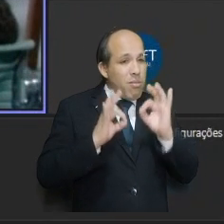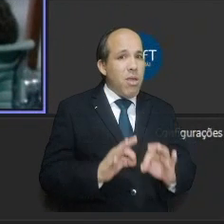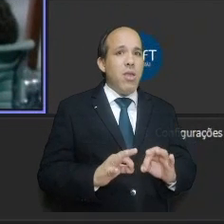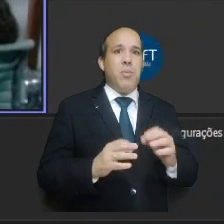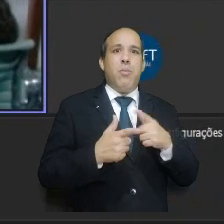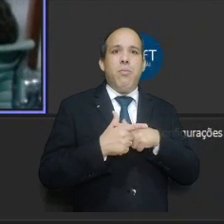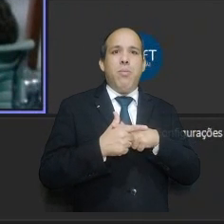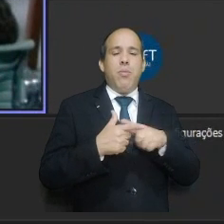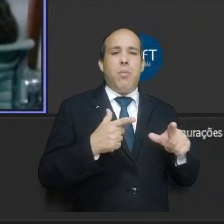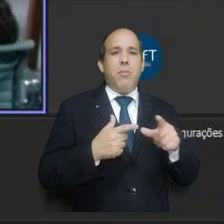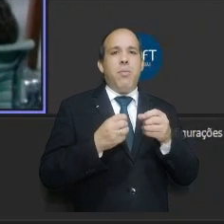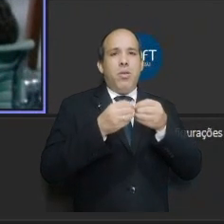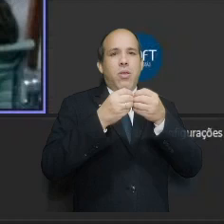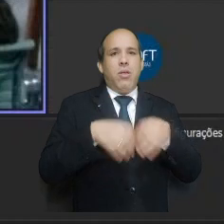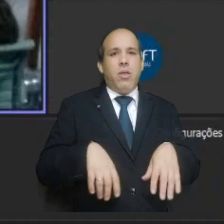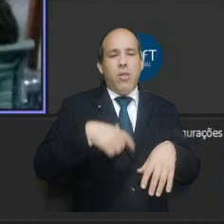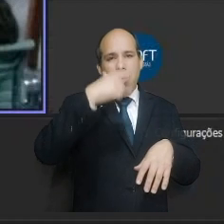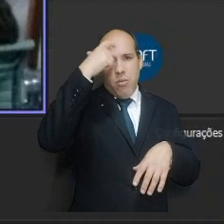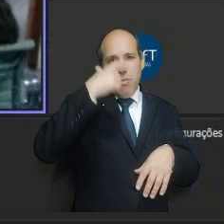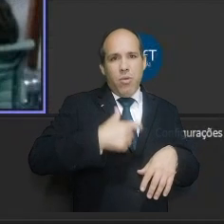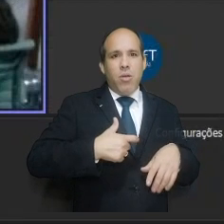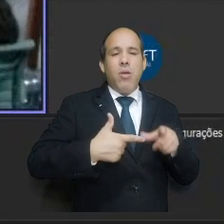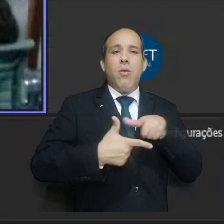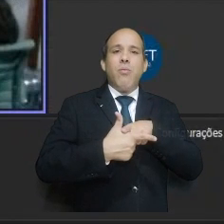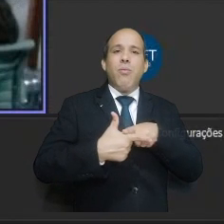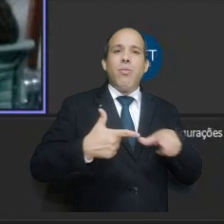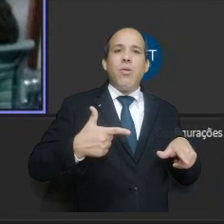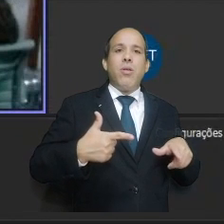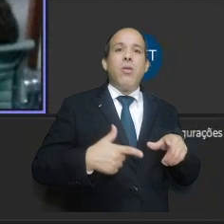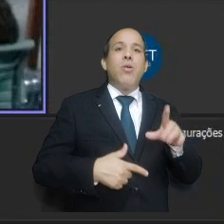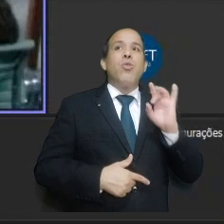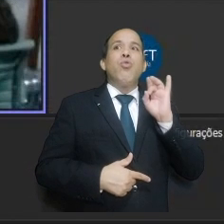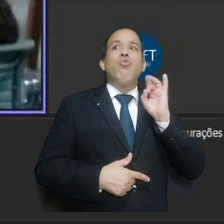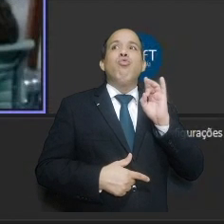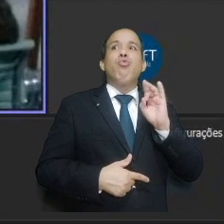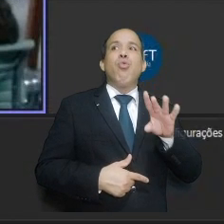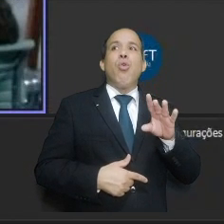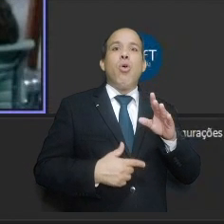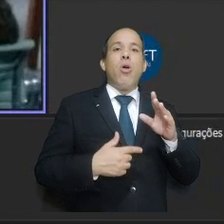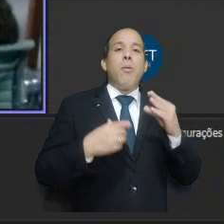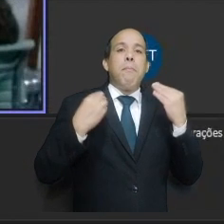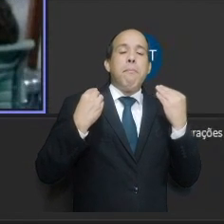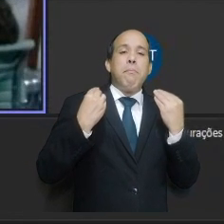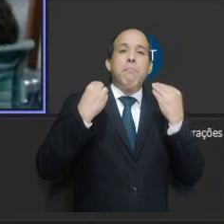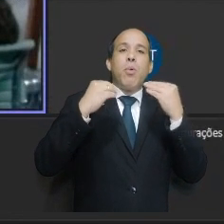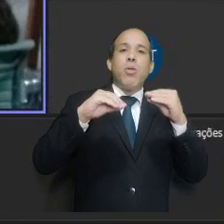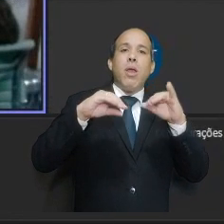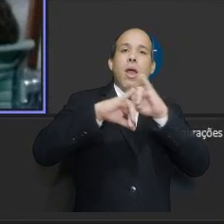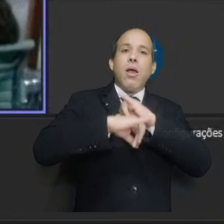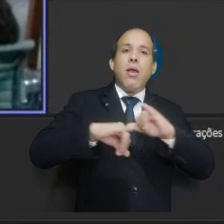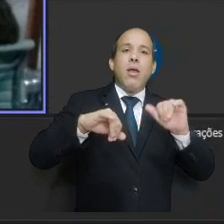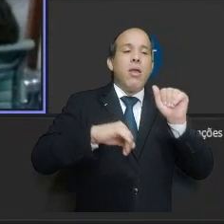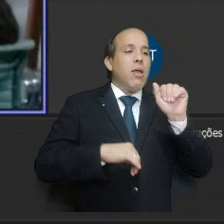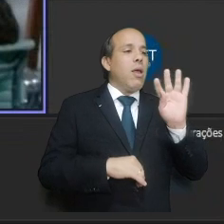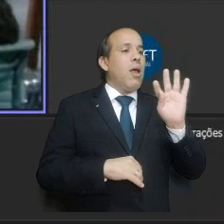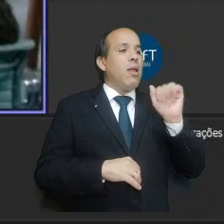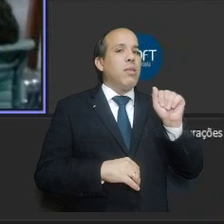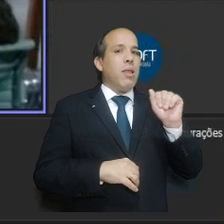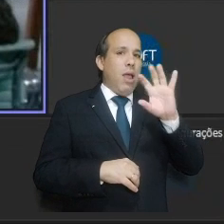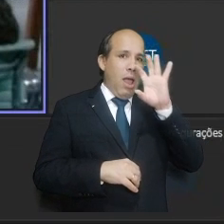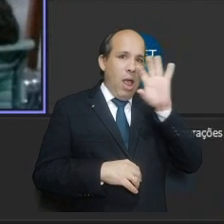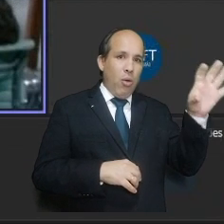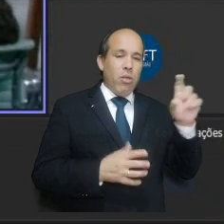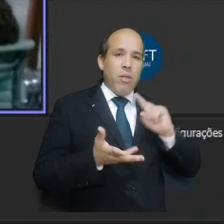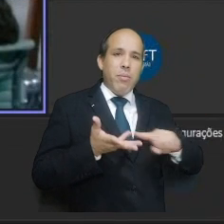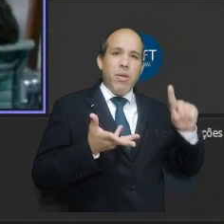é in re ipsa, porque foi uma situação que só pelo fato de terem publicado